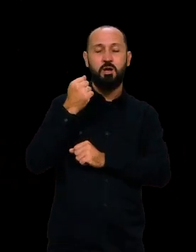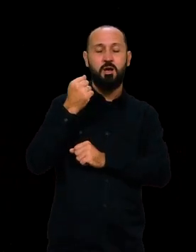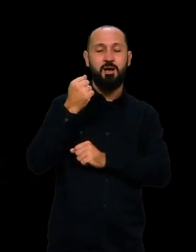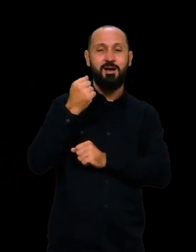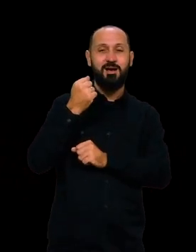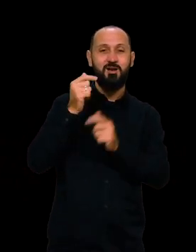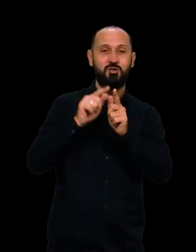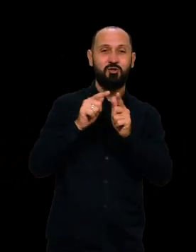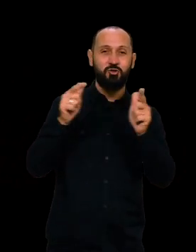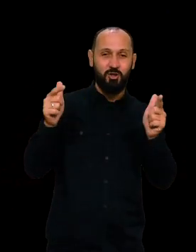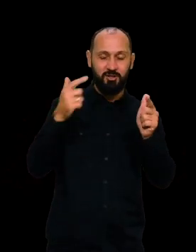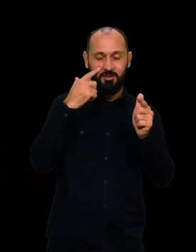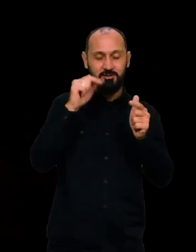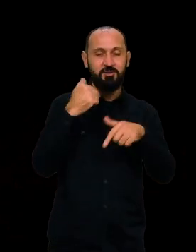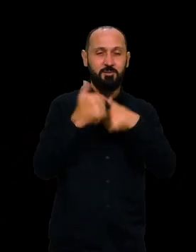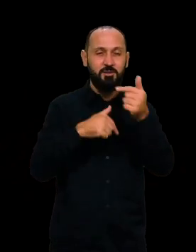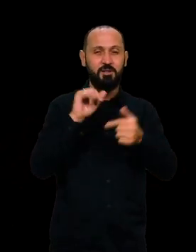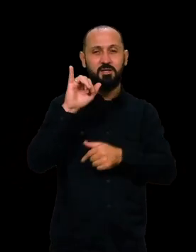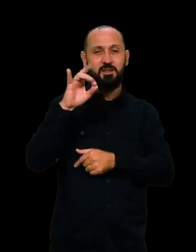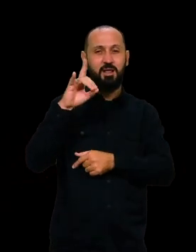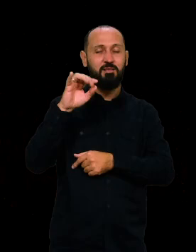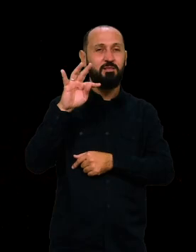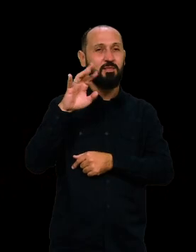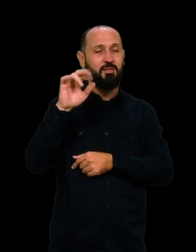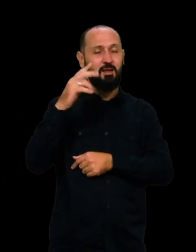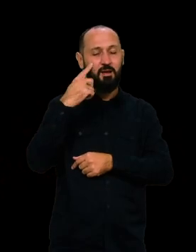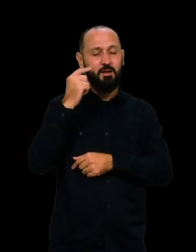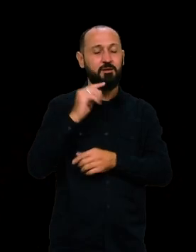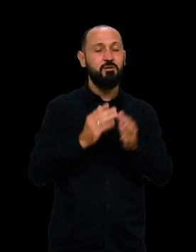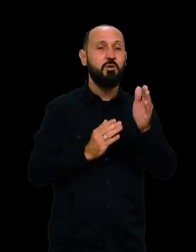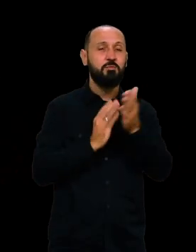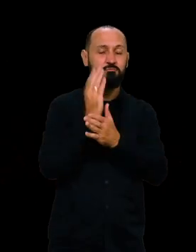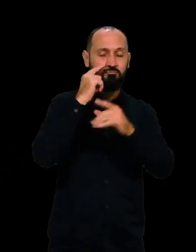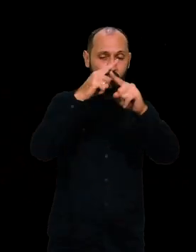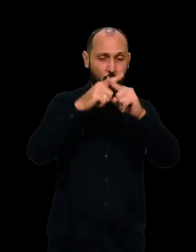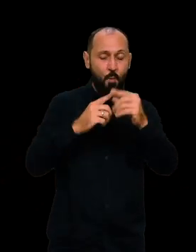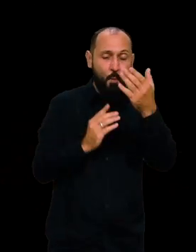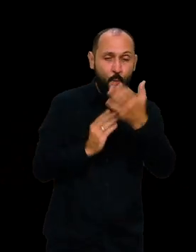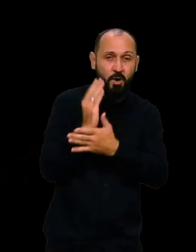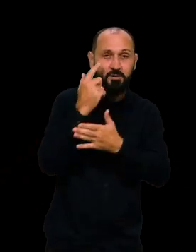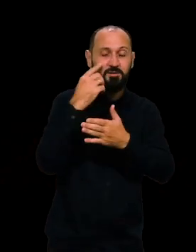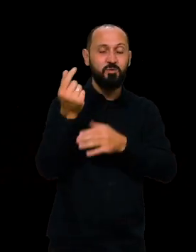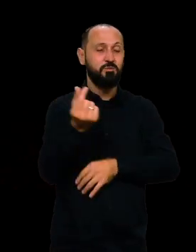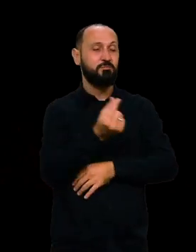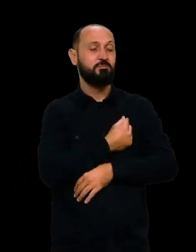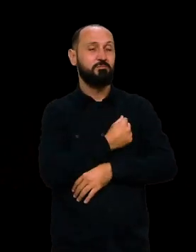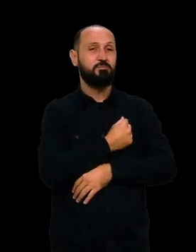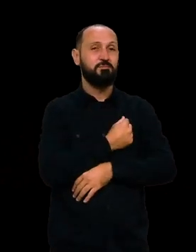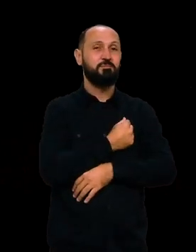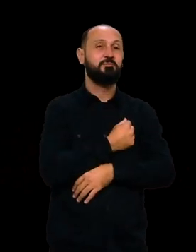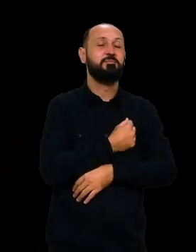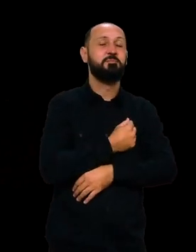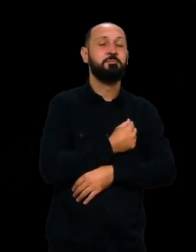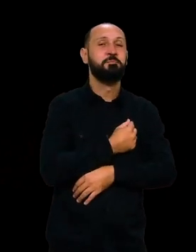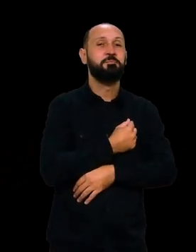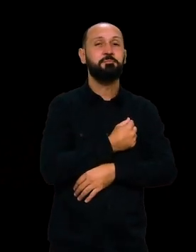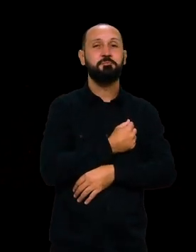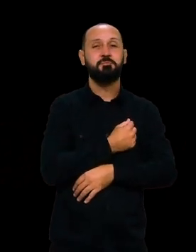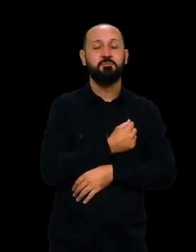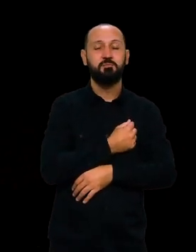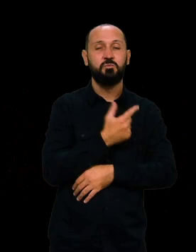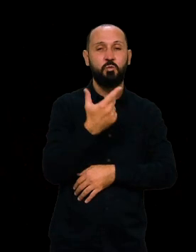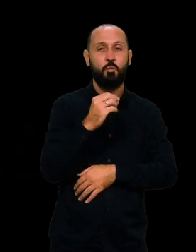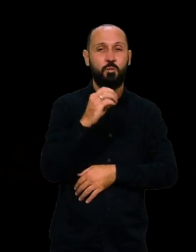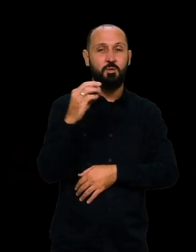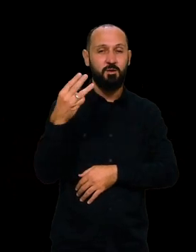no mestrado em 2003, eu passei no concurso do Antigo Idaterra. No dia 19 de maio de 2003 eu fui nomeado,